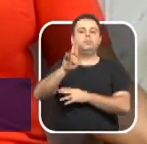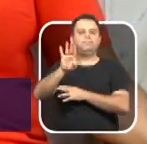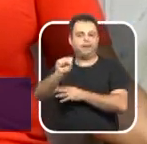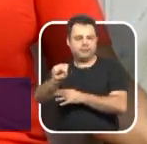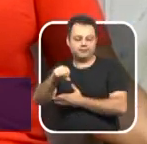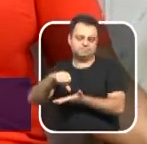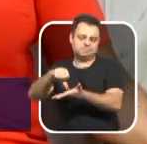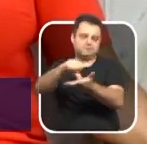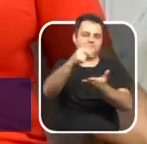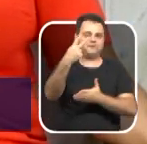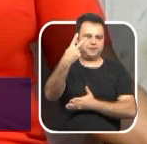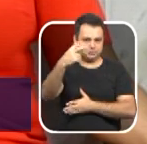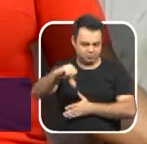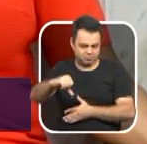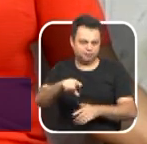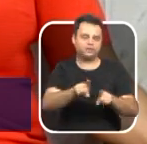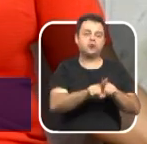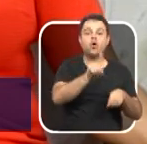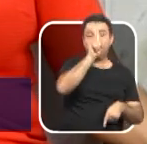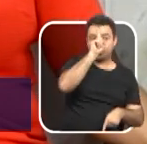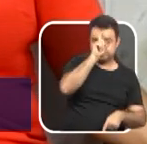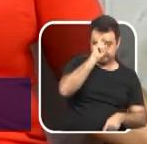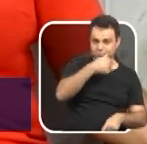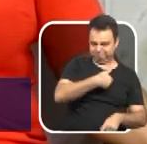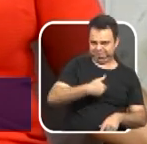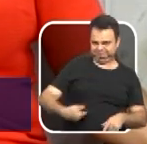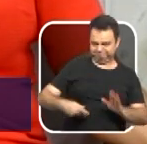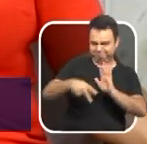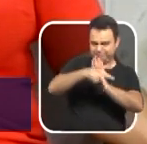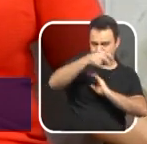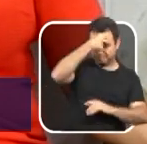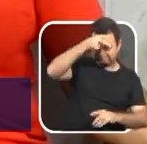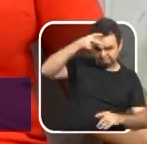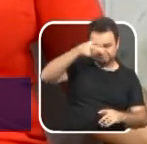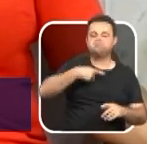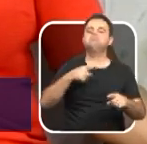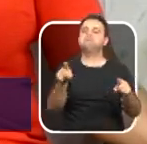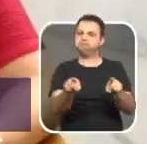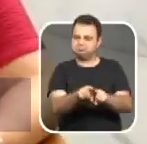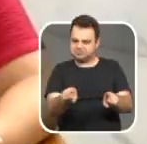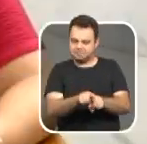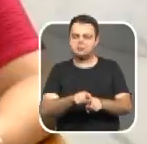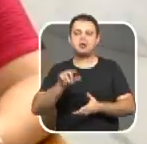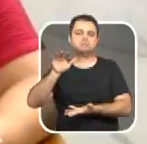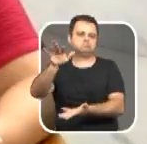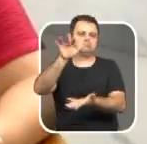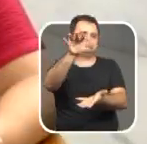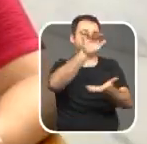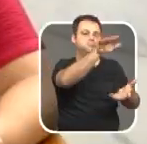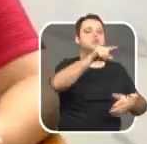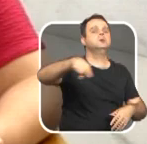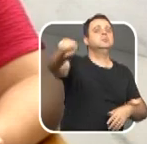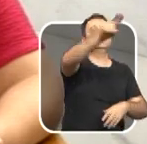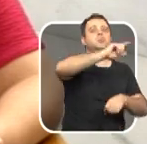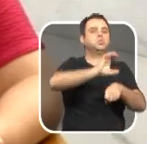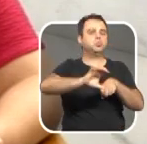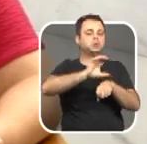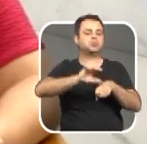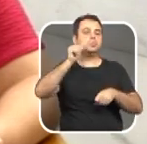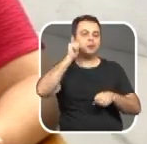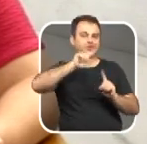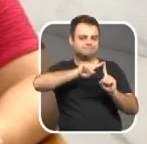gestantes já possam fazer essas aulas e essas mãezinhas possam salvar seus filhos. E aí, entrando na questão das